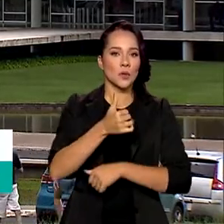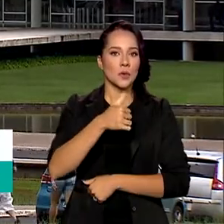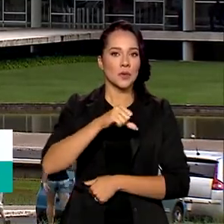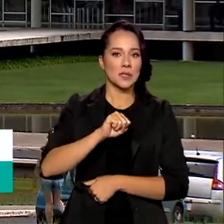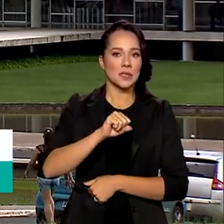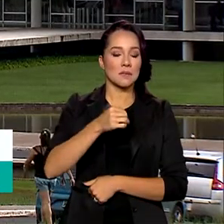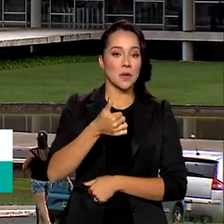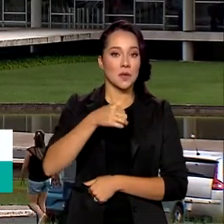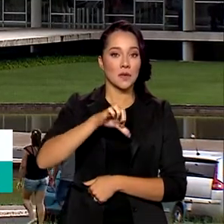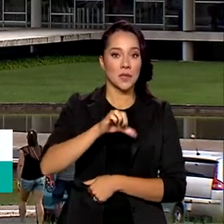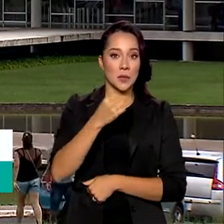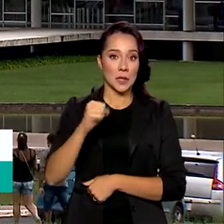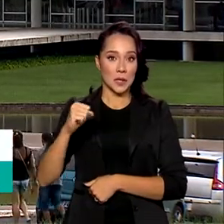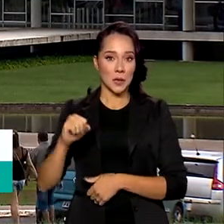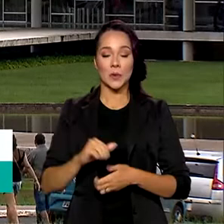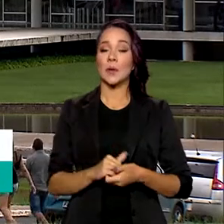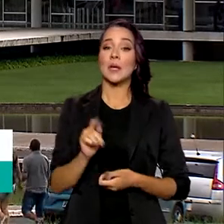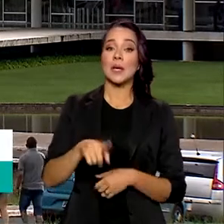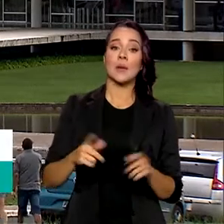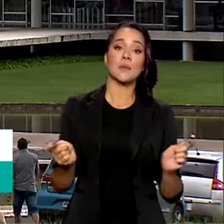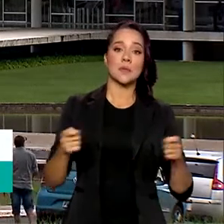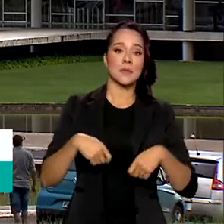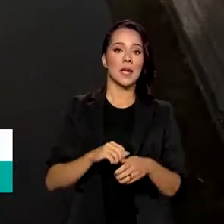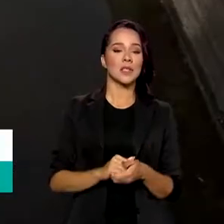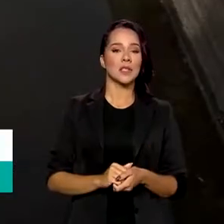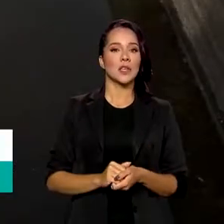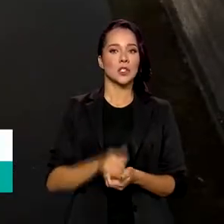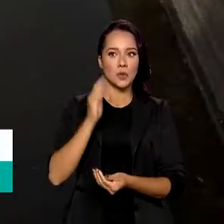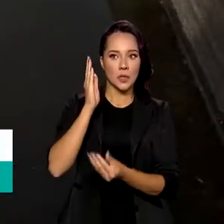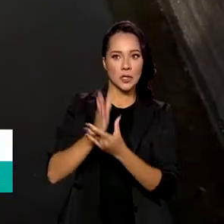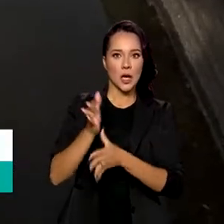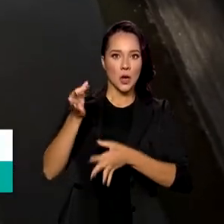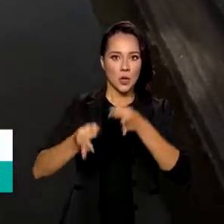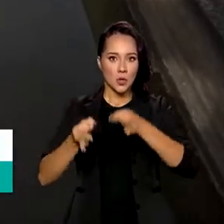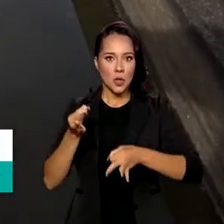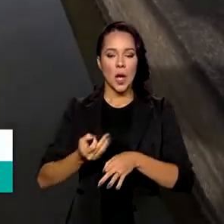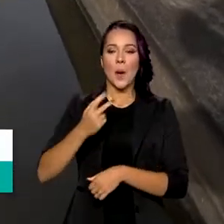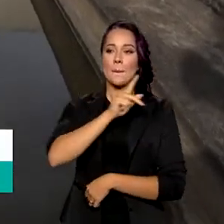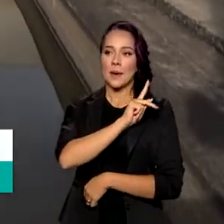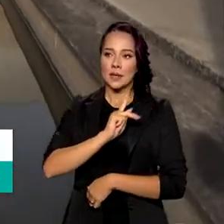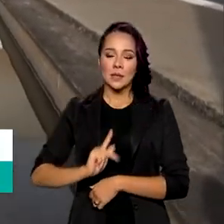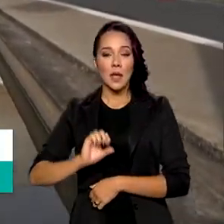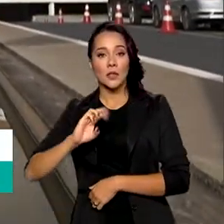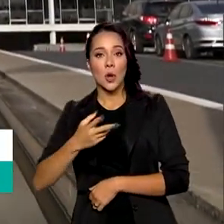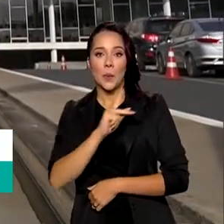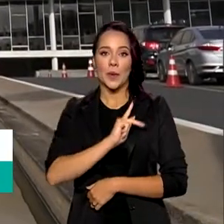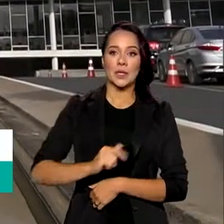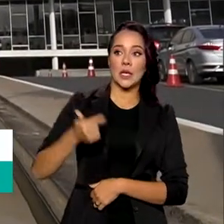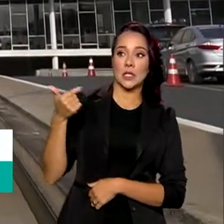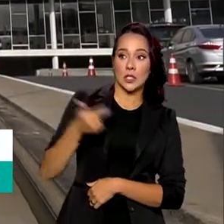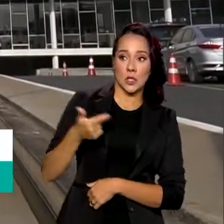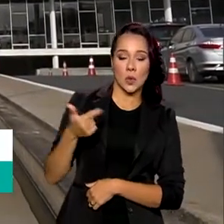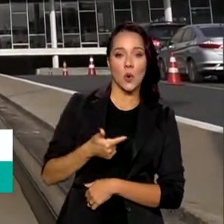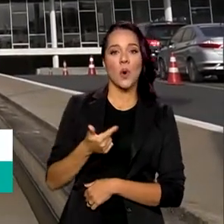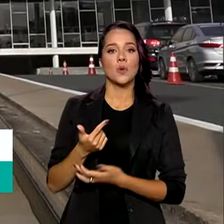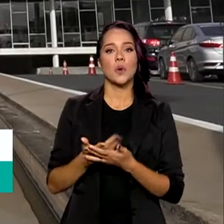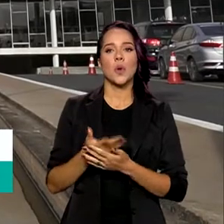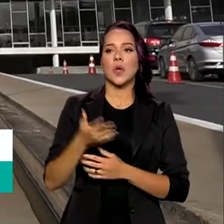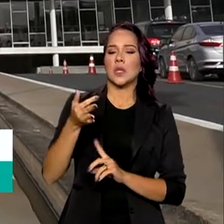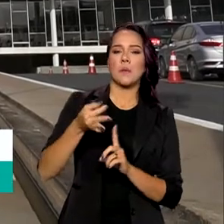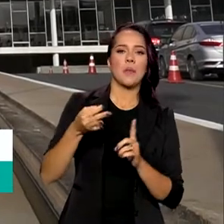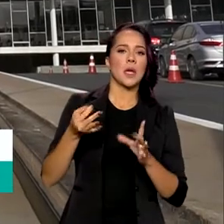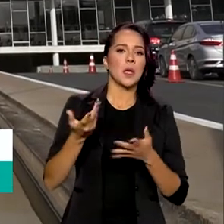88 que é a possibilidade de resposta sai jogar o presidente eo vice-presidente da república e ministros de